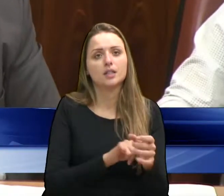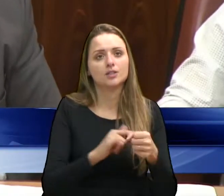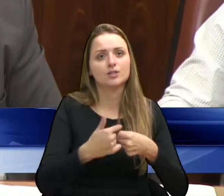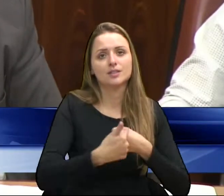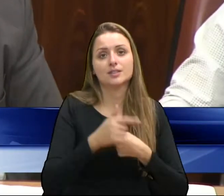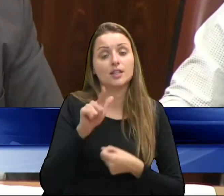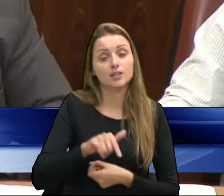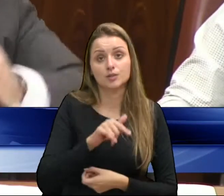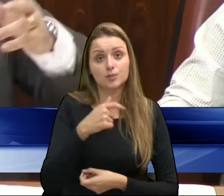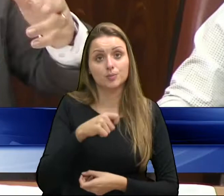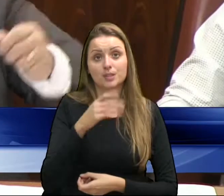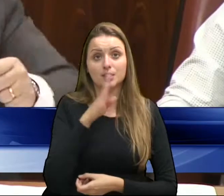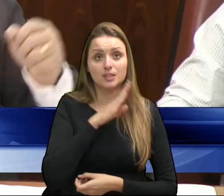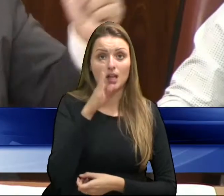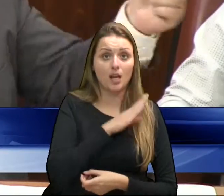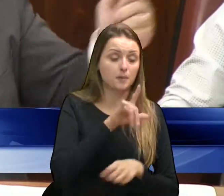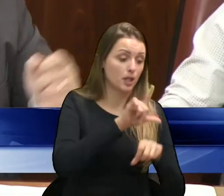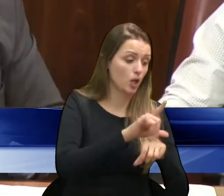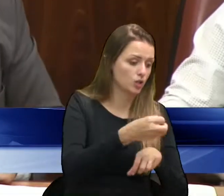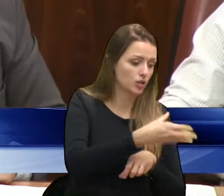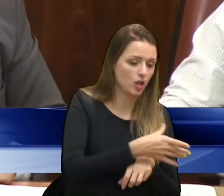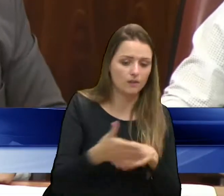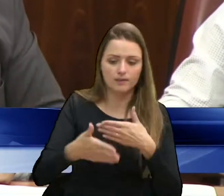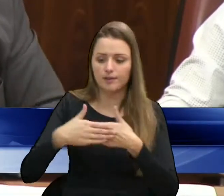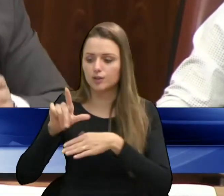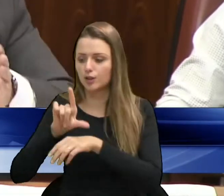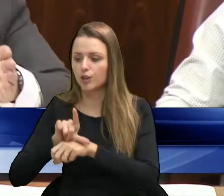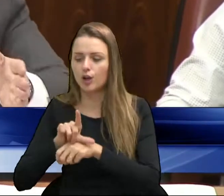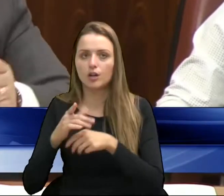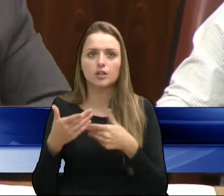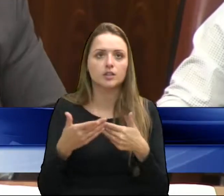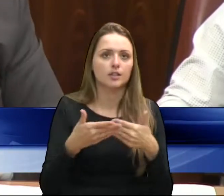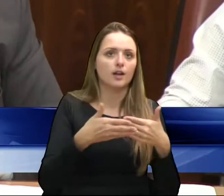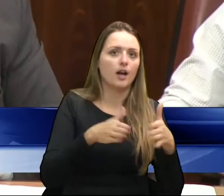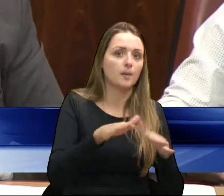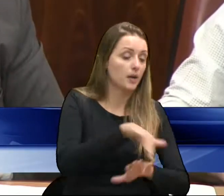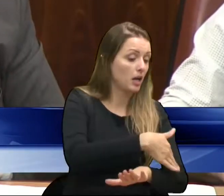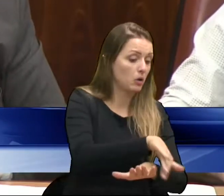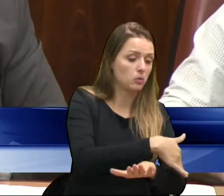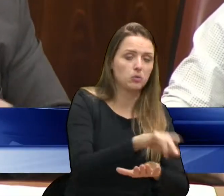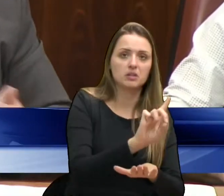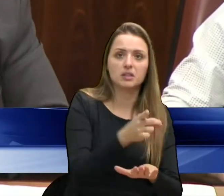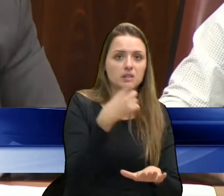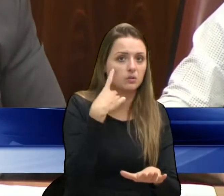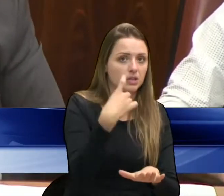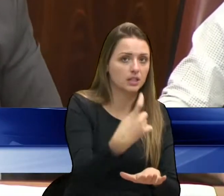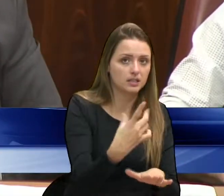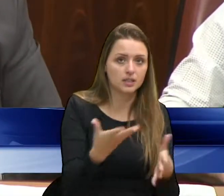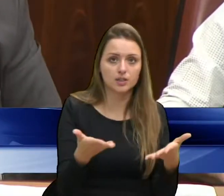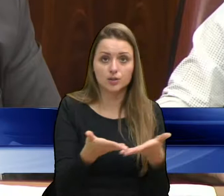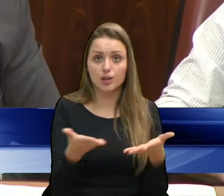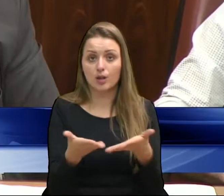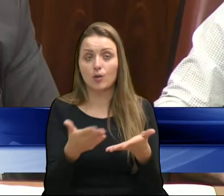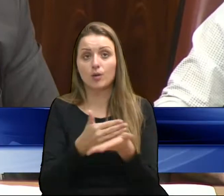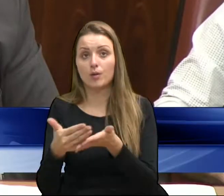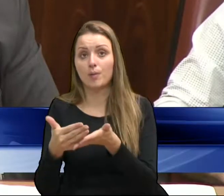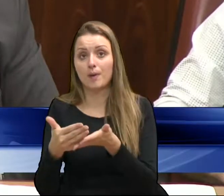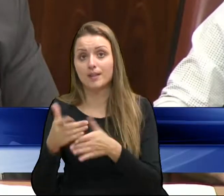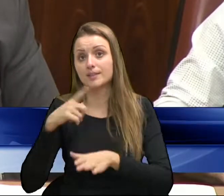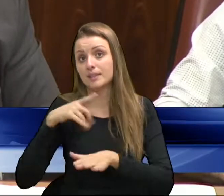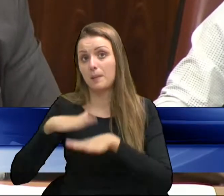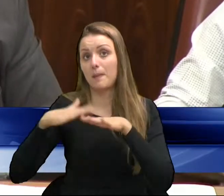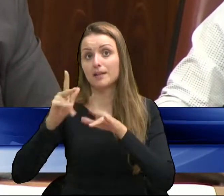ágeis. Hoje abre um comércio aqui, fecha outro ali, aquela rua que não era interessante para o usuário, agora já é.